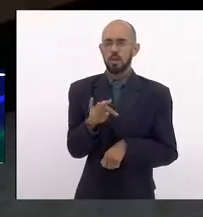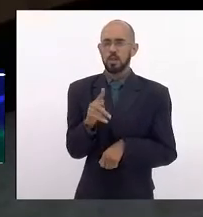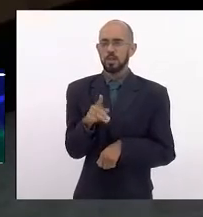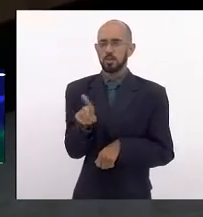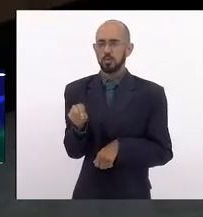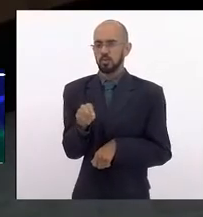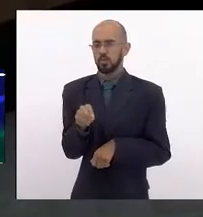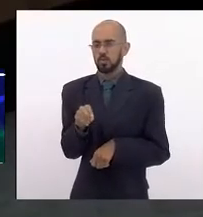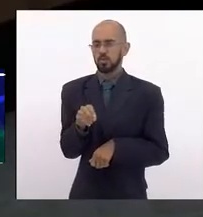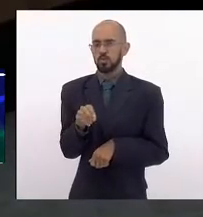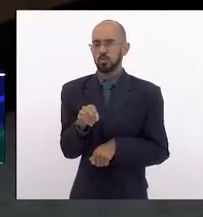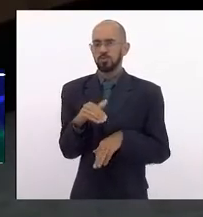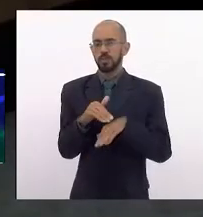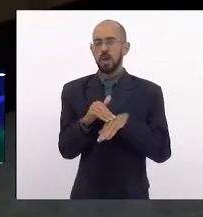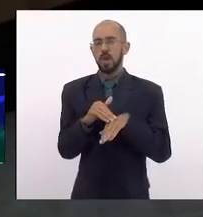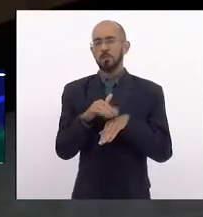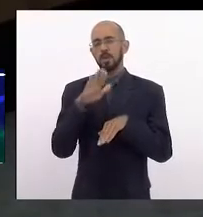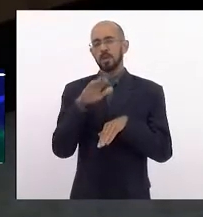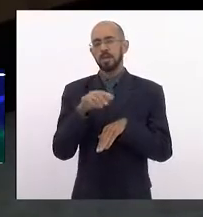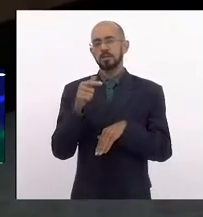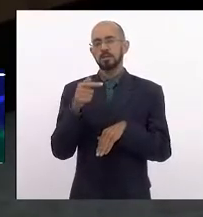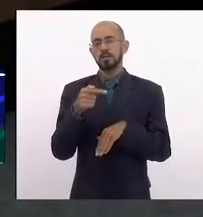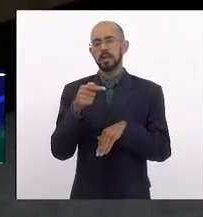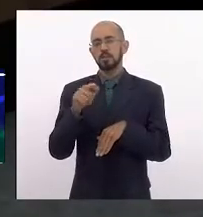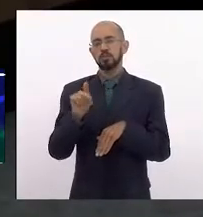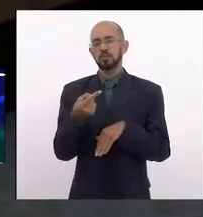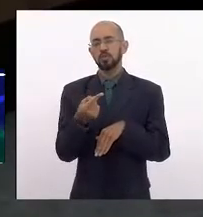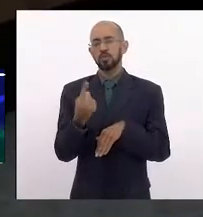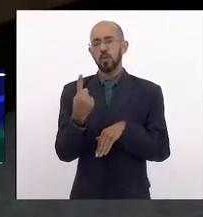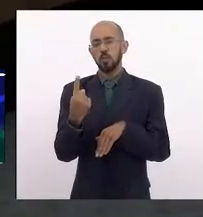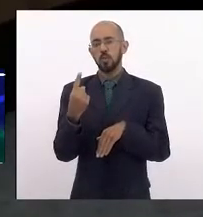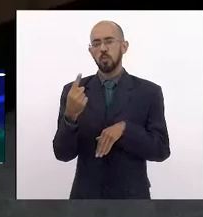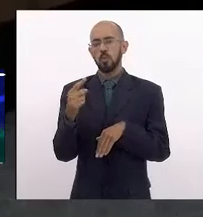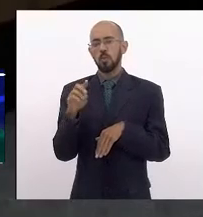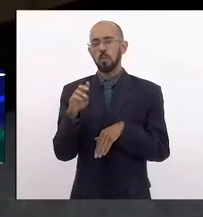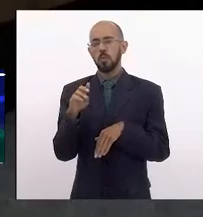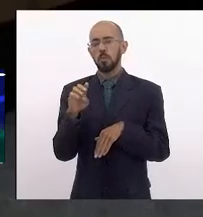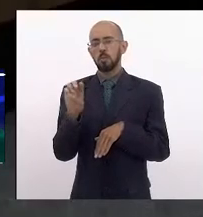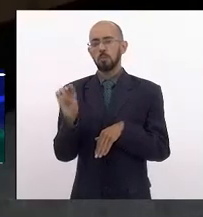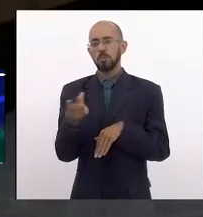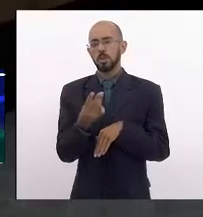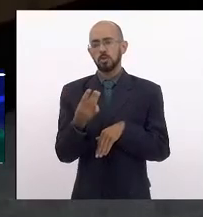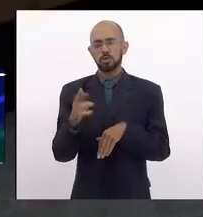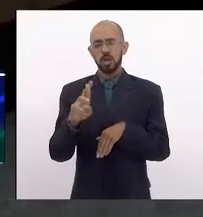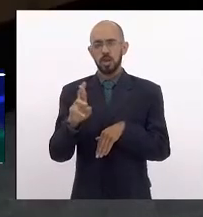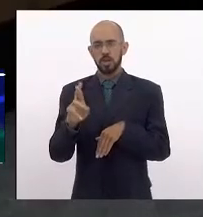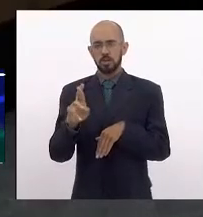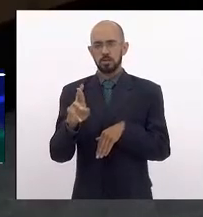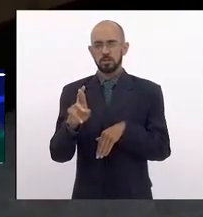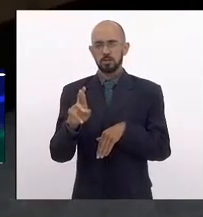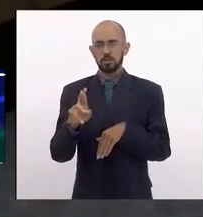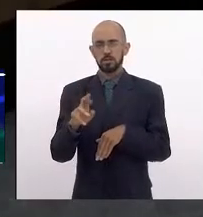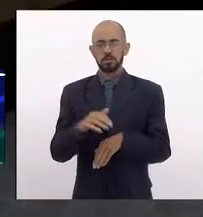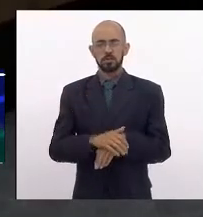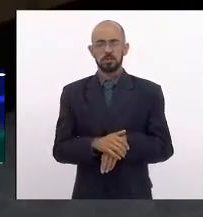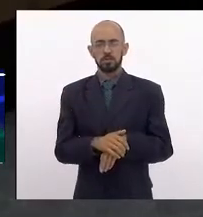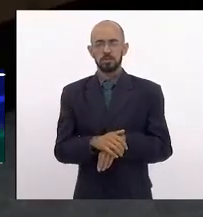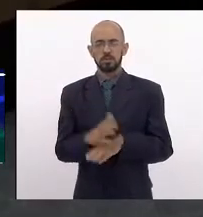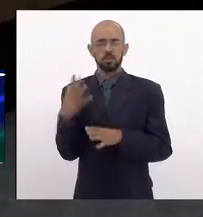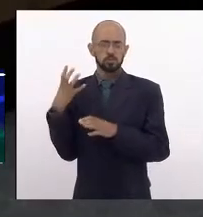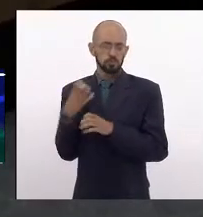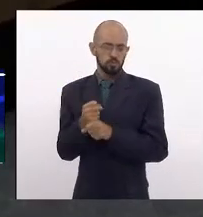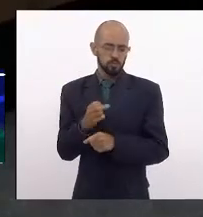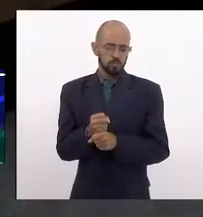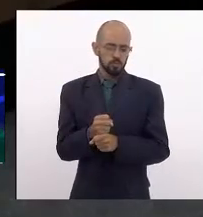receita crescesse 7,1 bilhões de Relaxa Presidente rei estimando